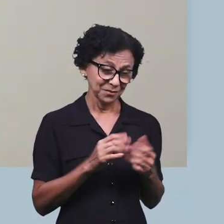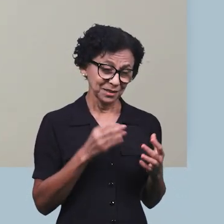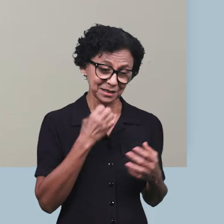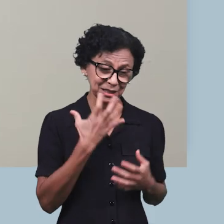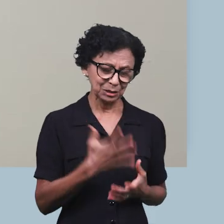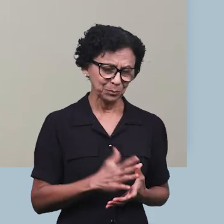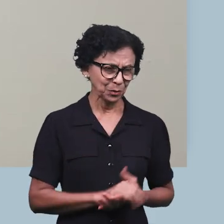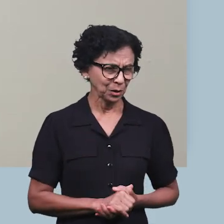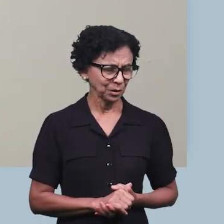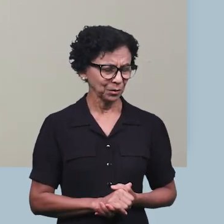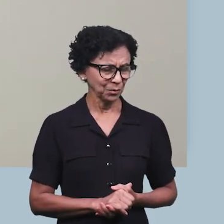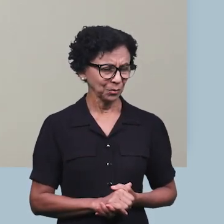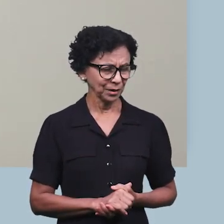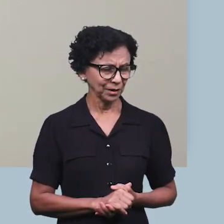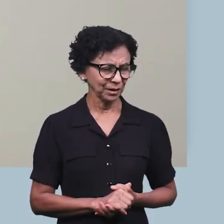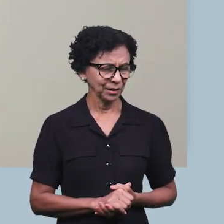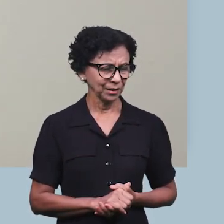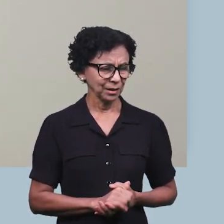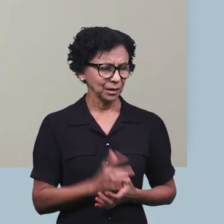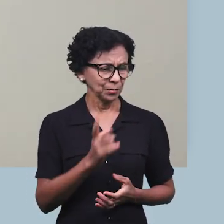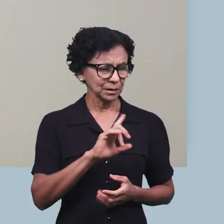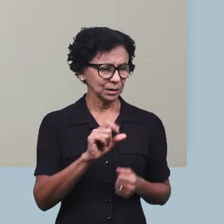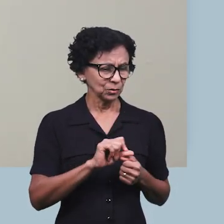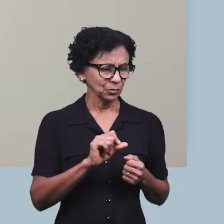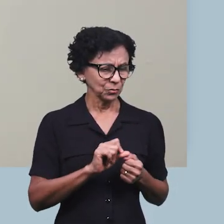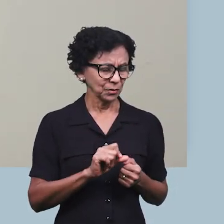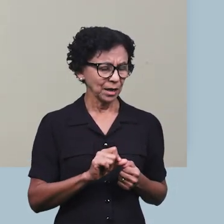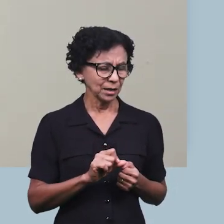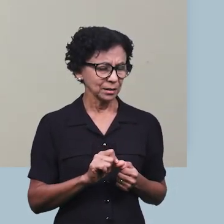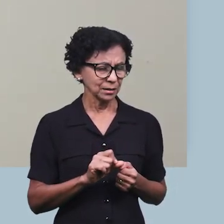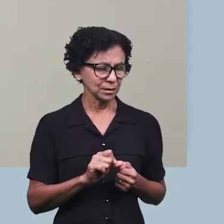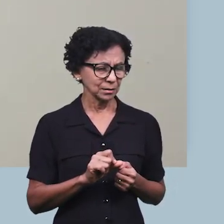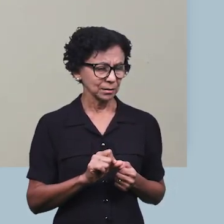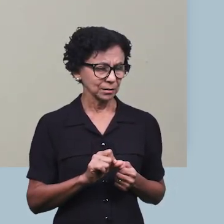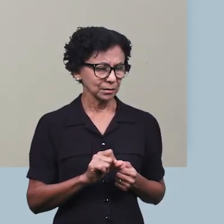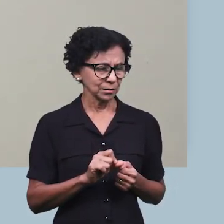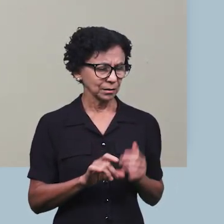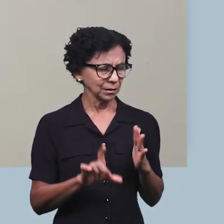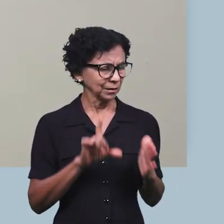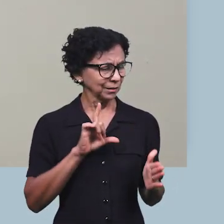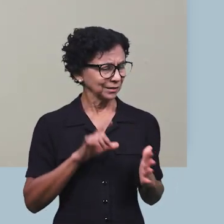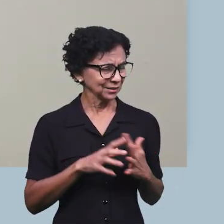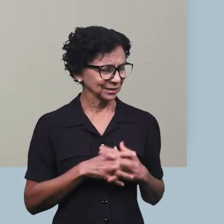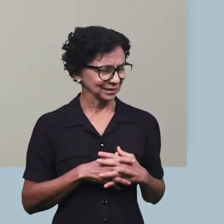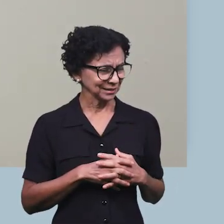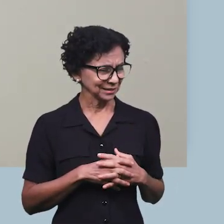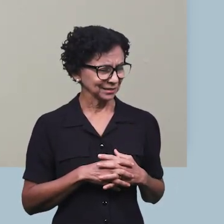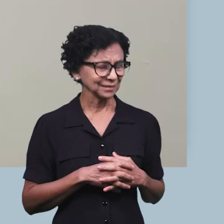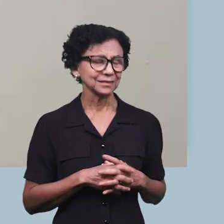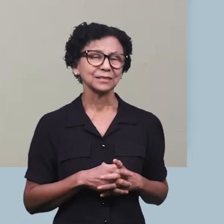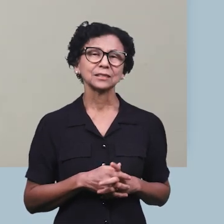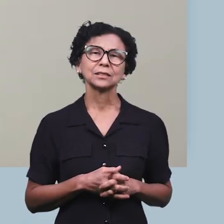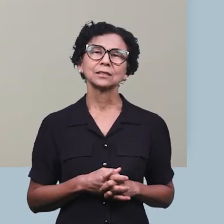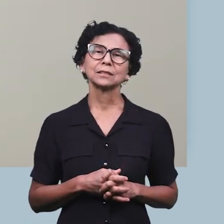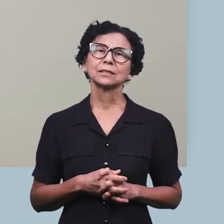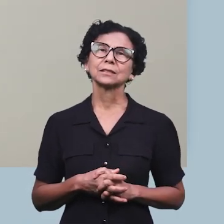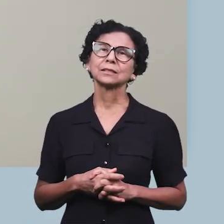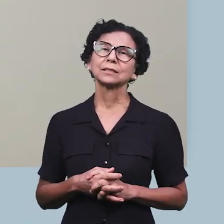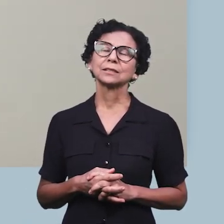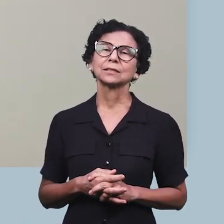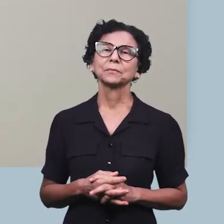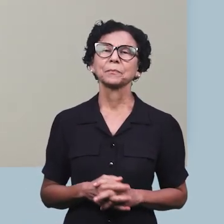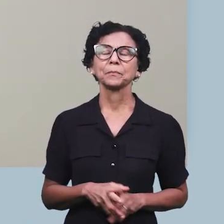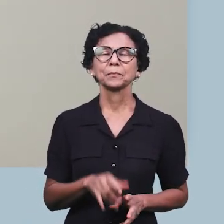Essas dinâmicas têm acontecido muito comigo em relação a isso. Às vezes é coisa bem simples, tipo, tá no momento